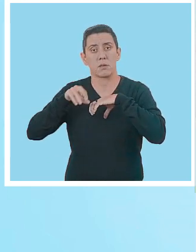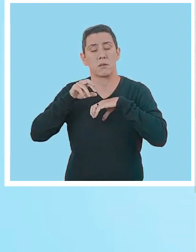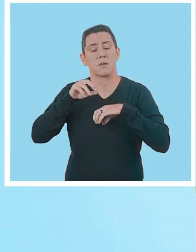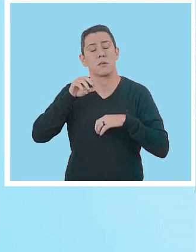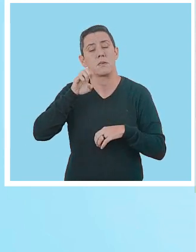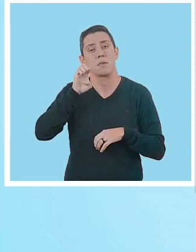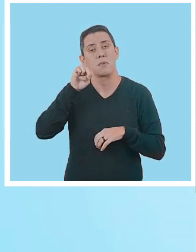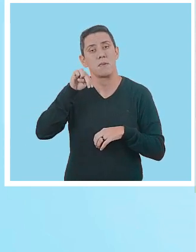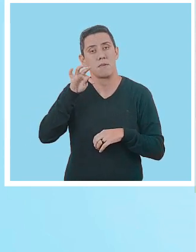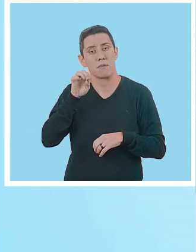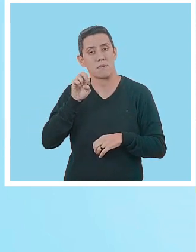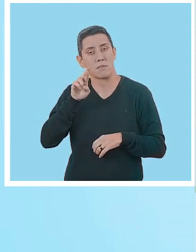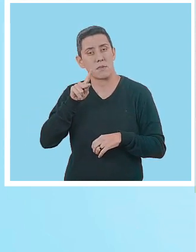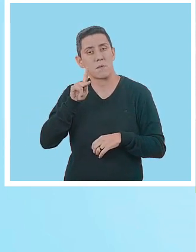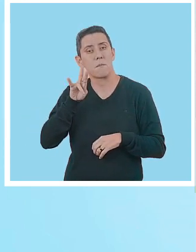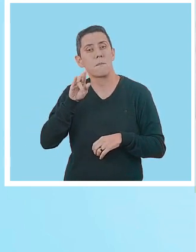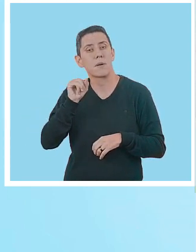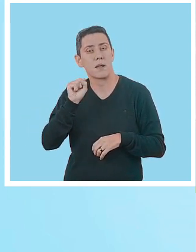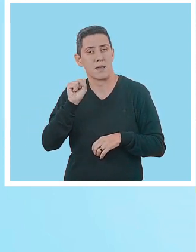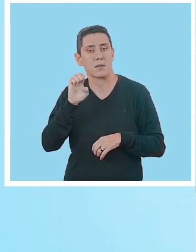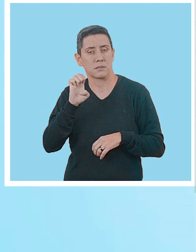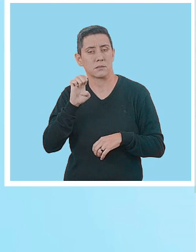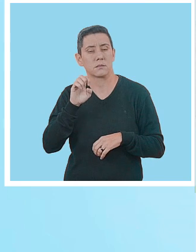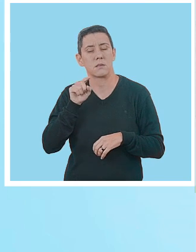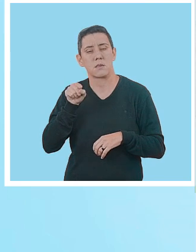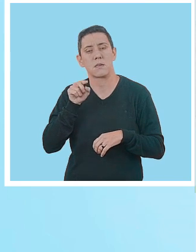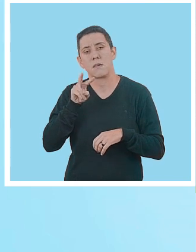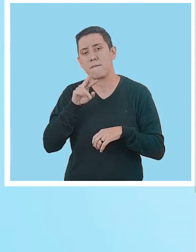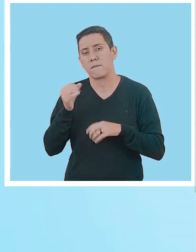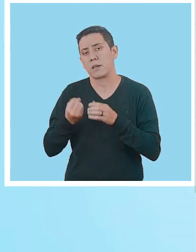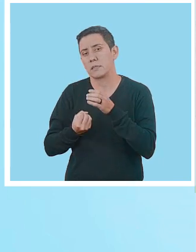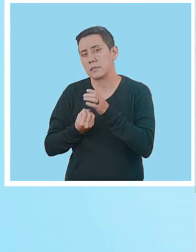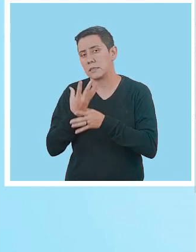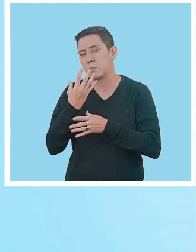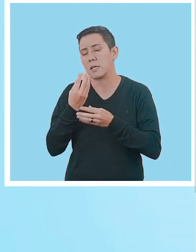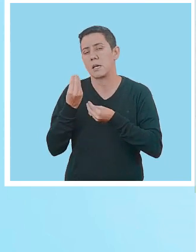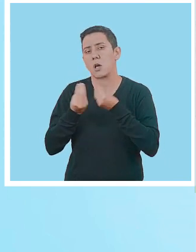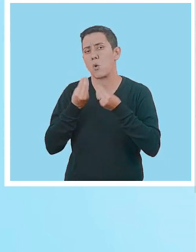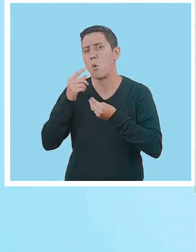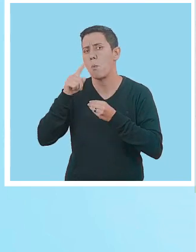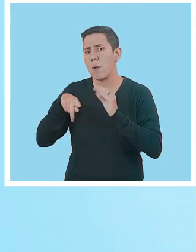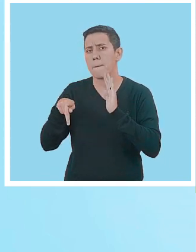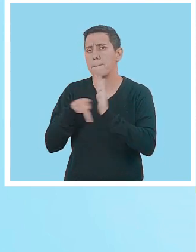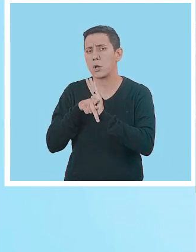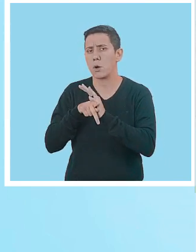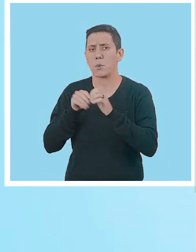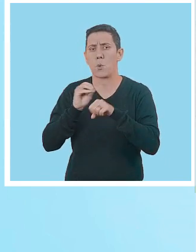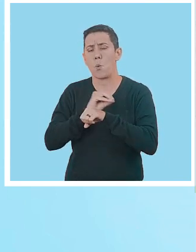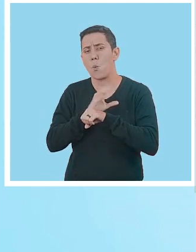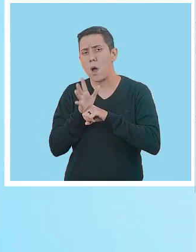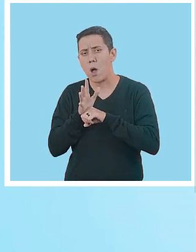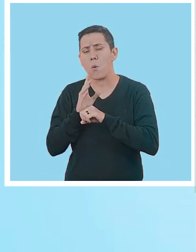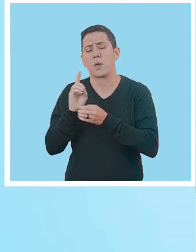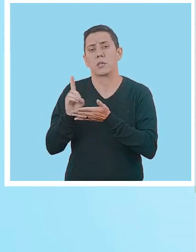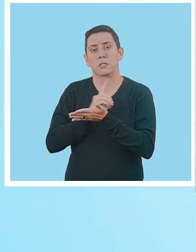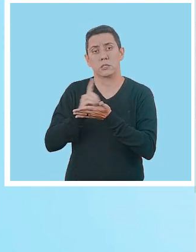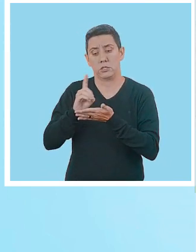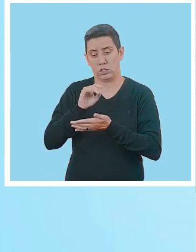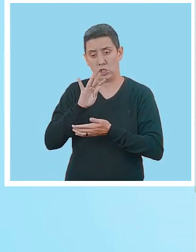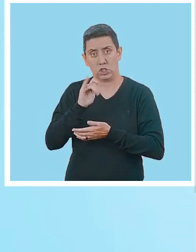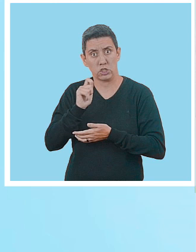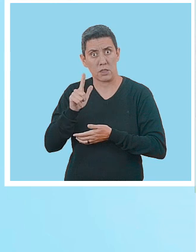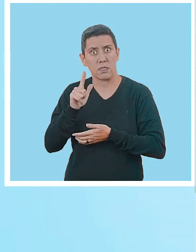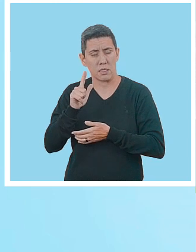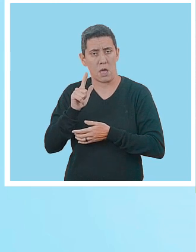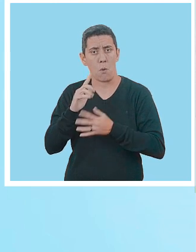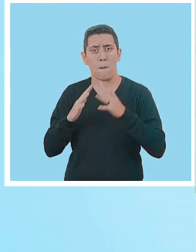parte do celular eh tá nascendo né vou explicar mais pra frente sobre a Rual e digital Power Que também está se tornando uma nova